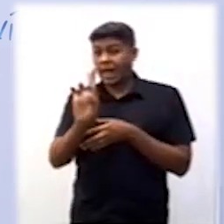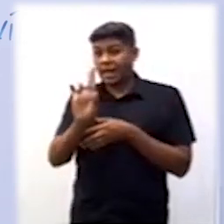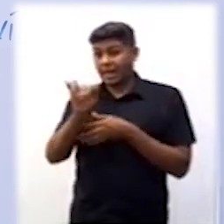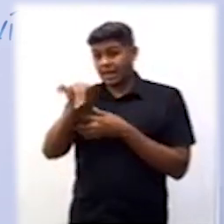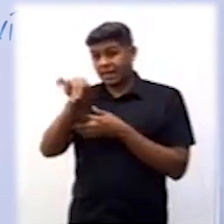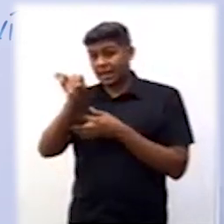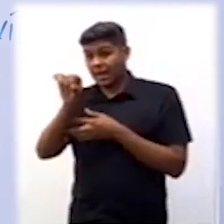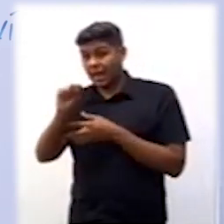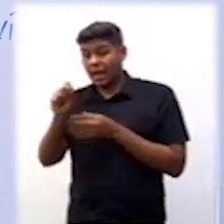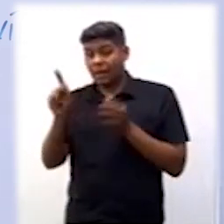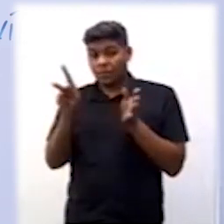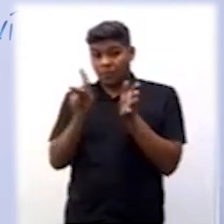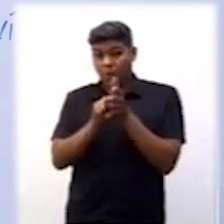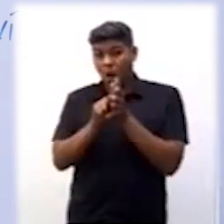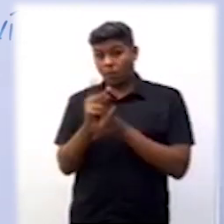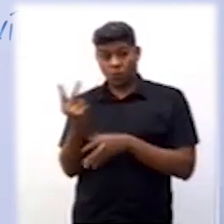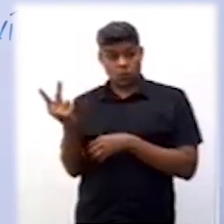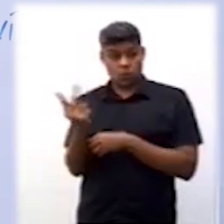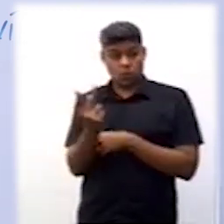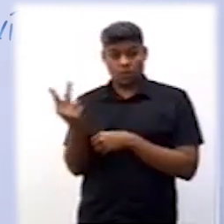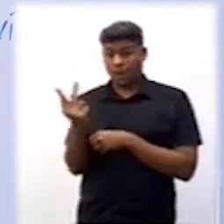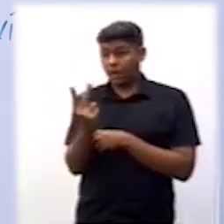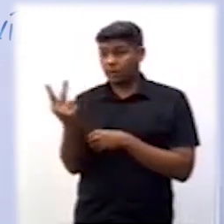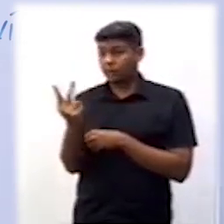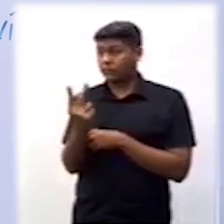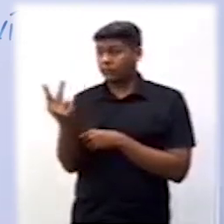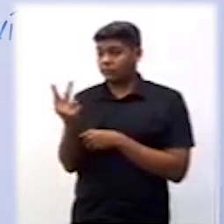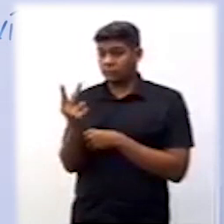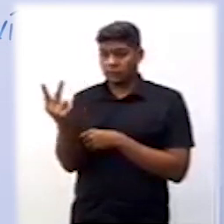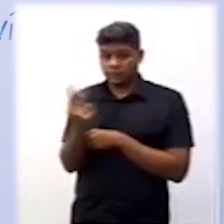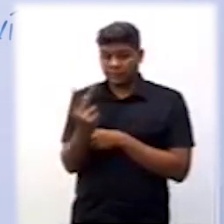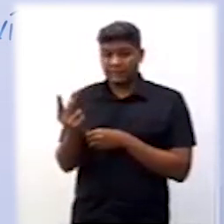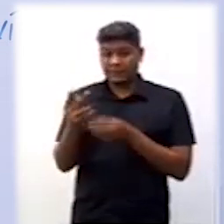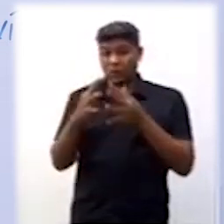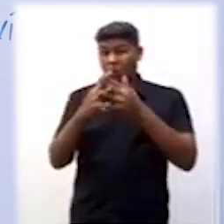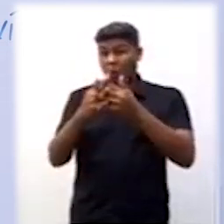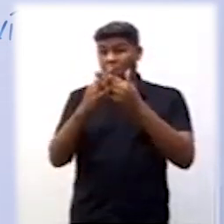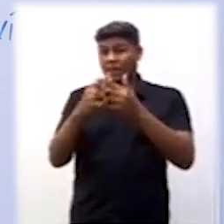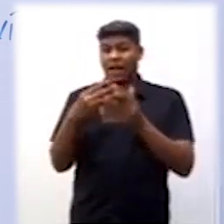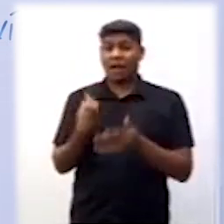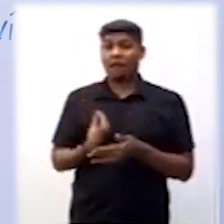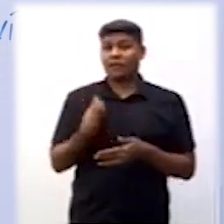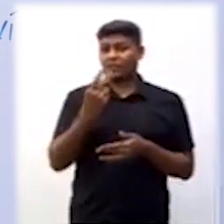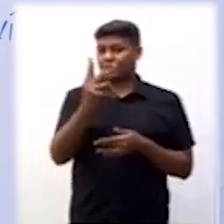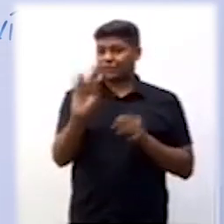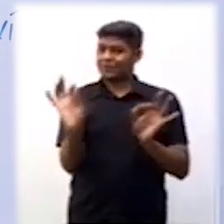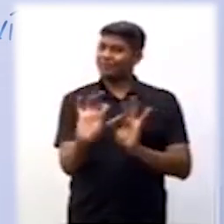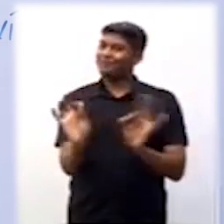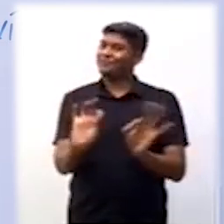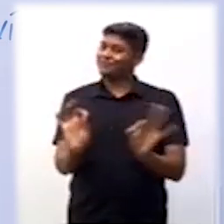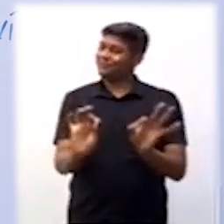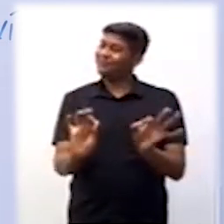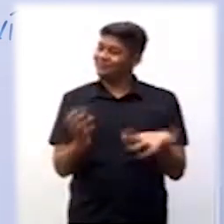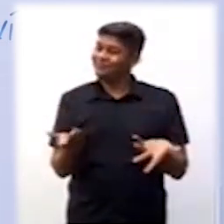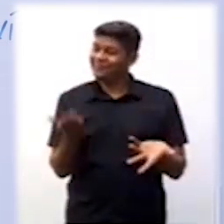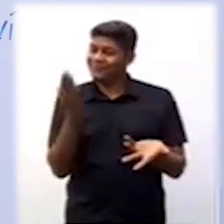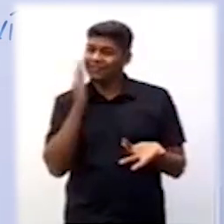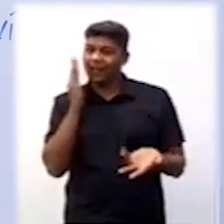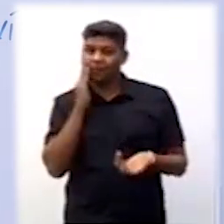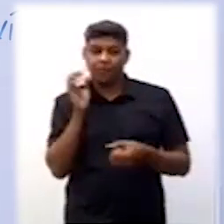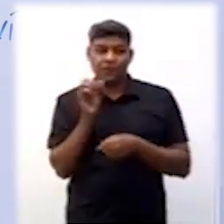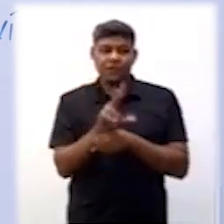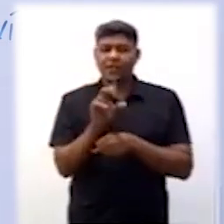de cadeia dupla, tá, galera? Eu não vou complicar aqui a vida de vocês, tá? Mas ele também é um vírus como se